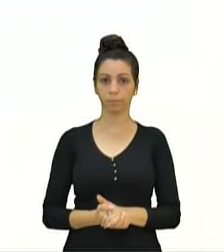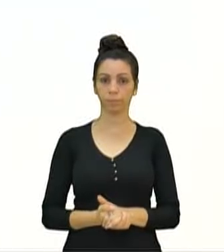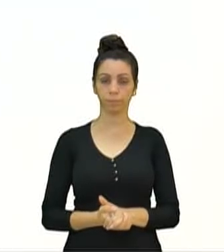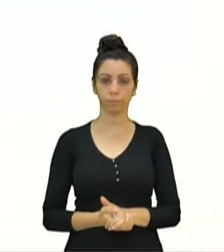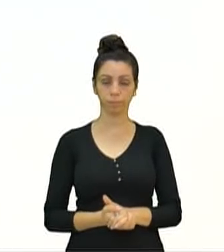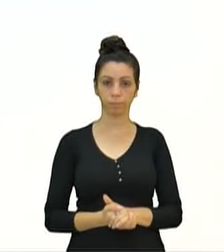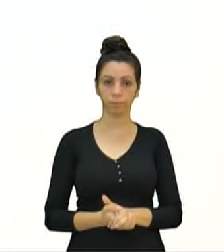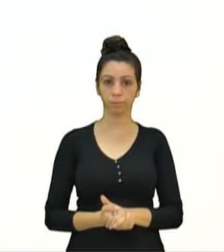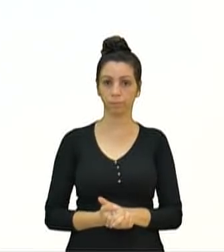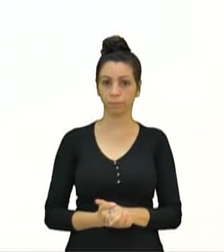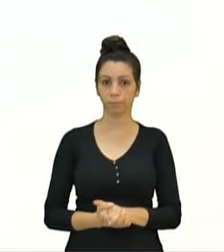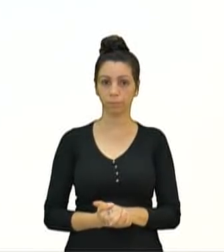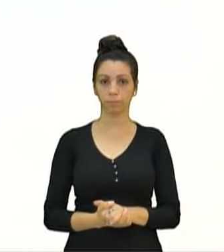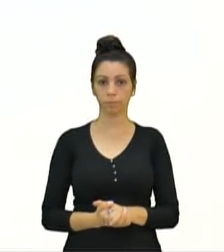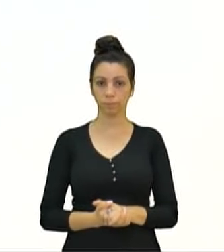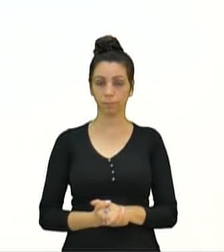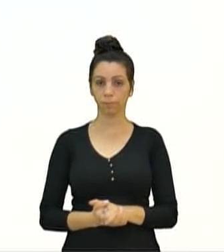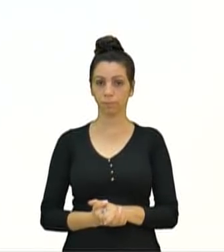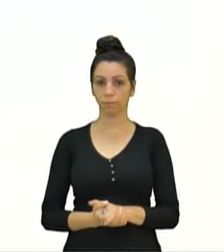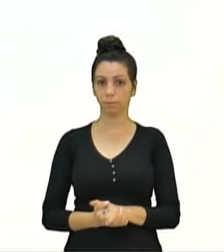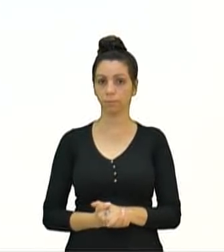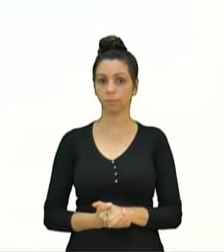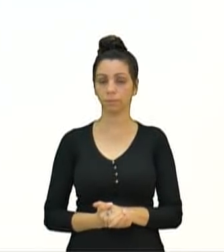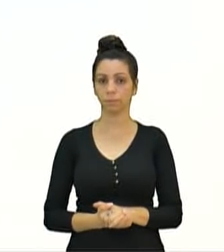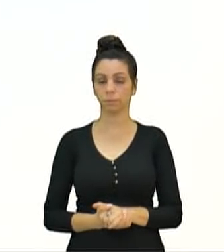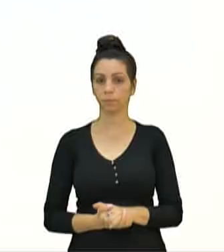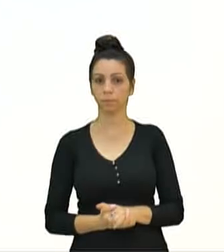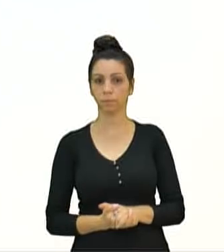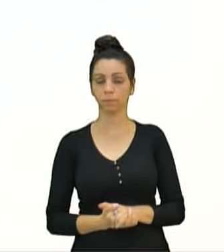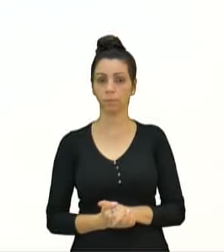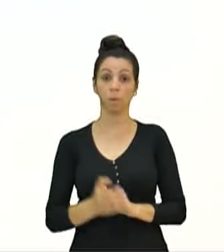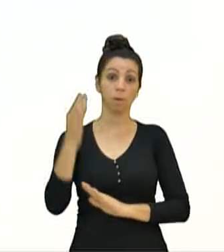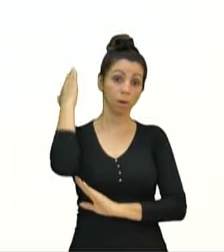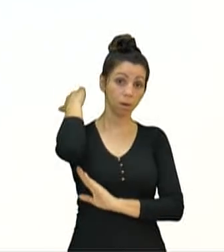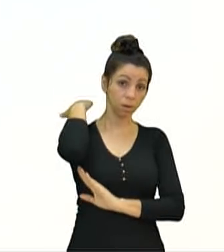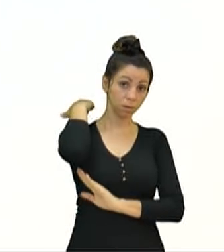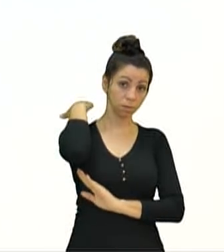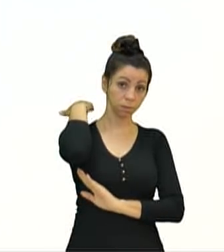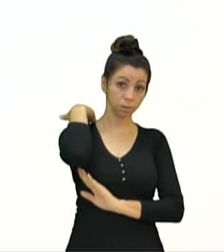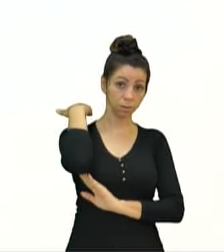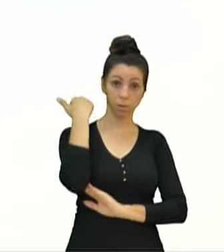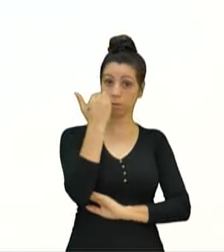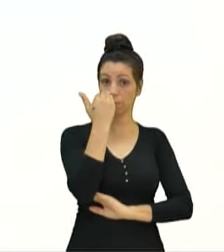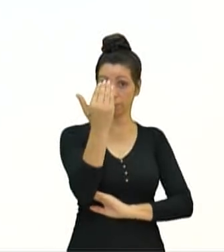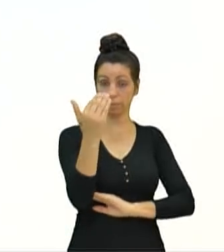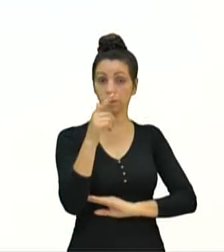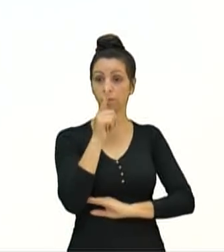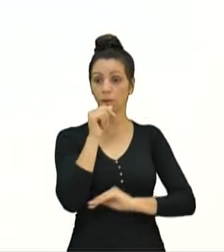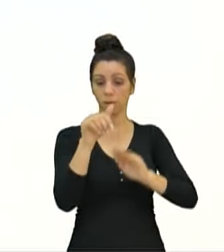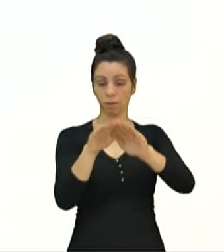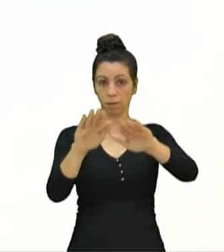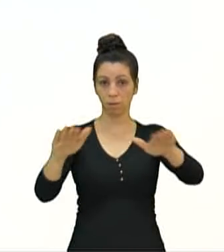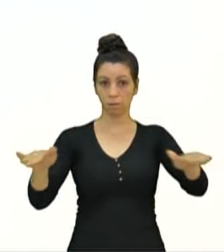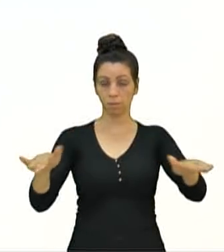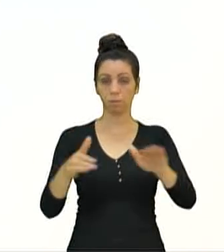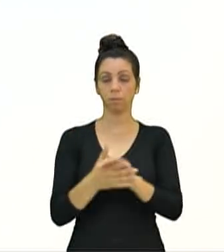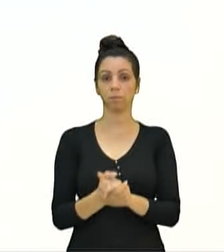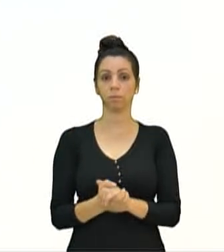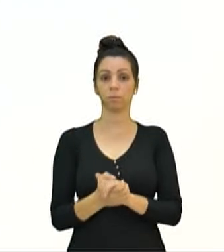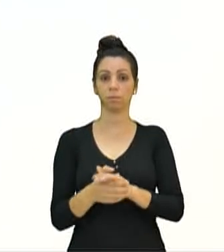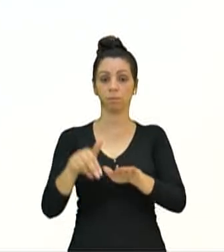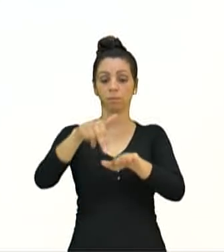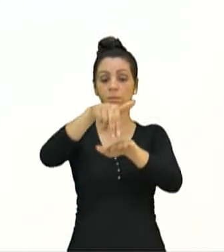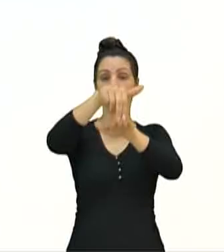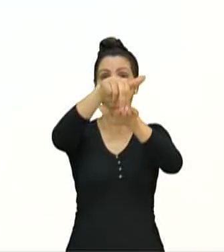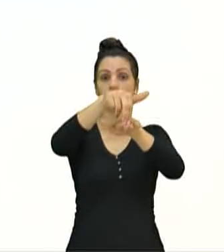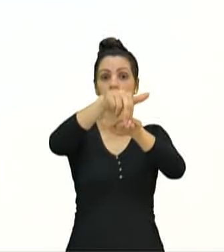O revirado, com as costas voltadas para a água, roda em direção ao aparelho, ou